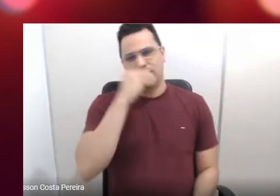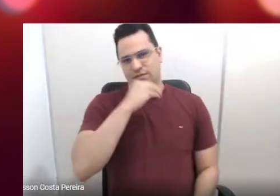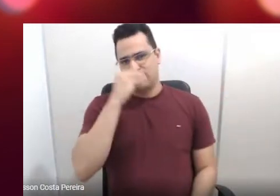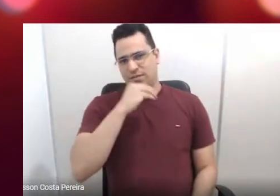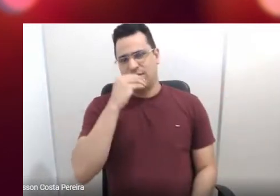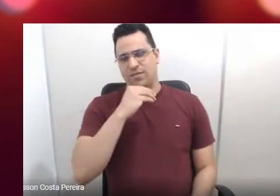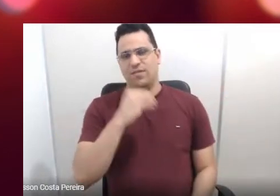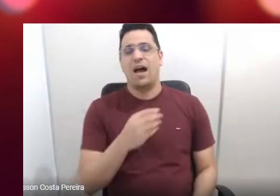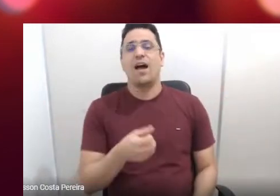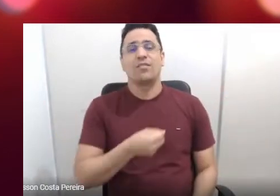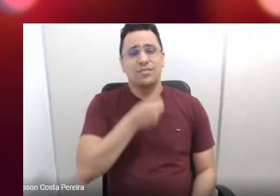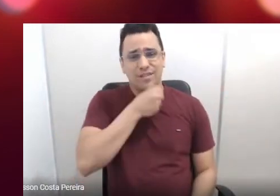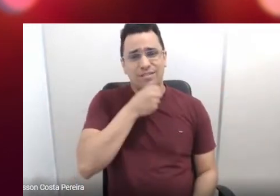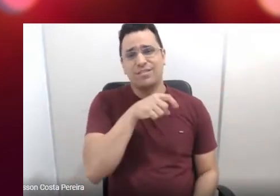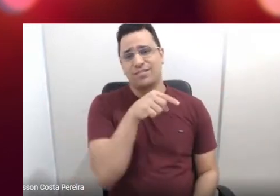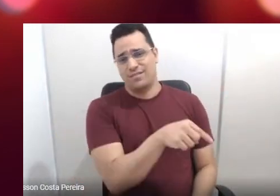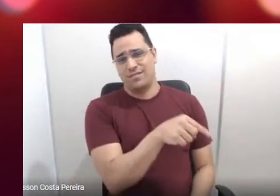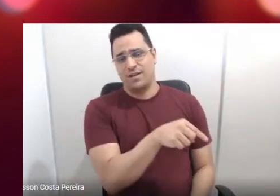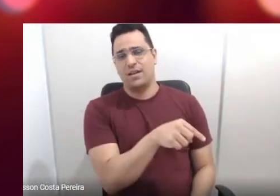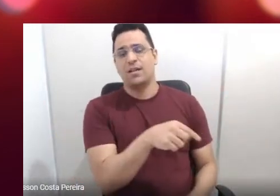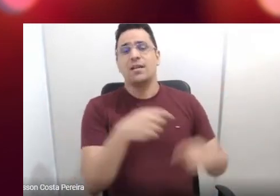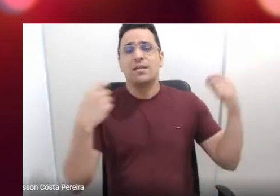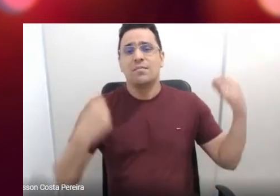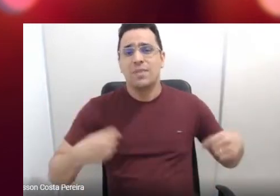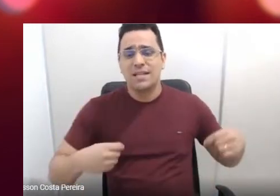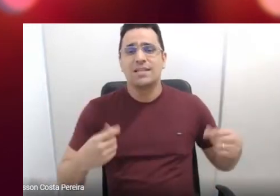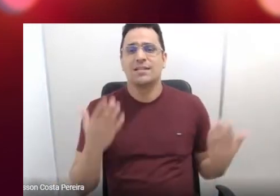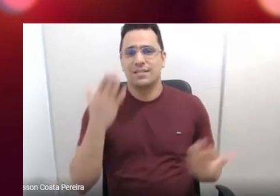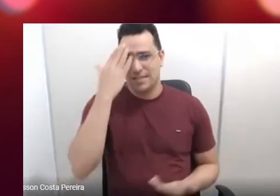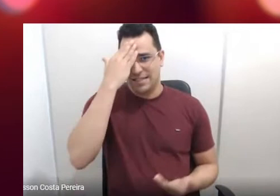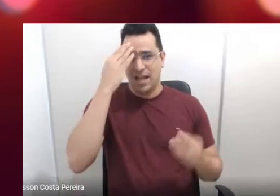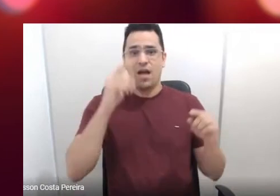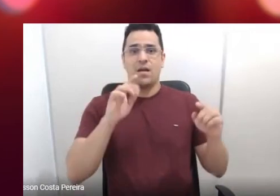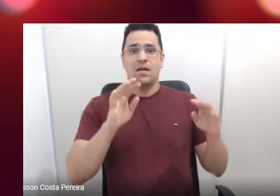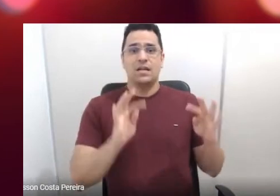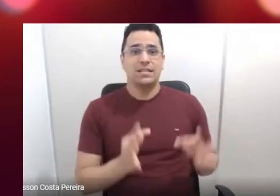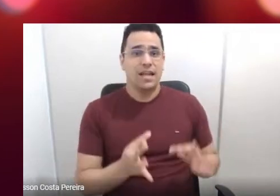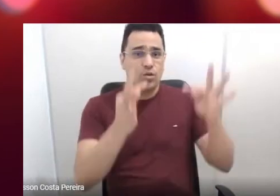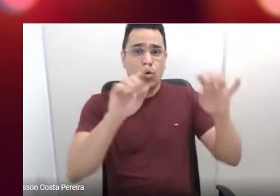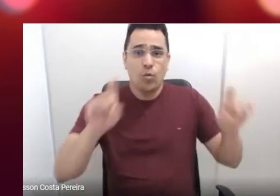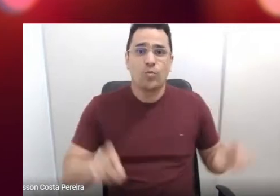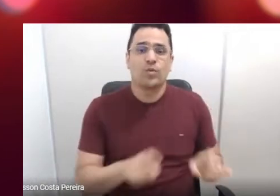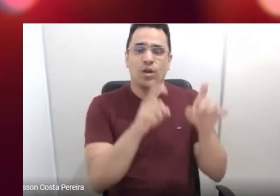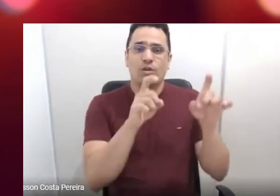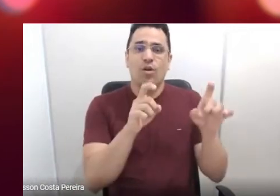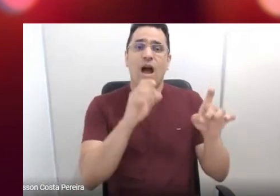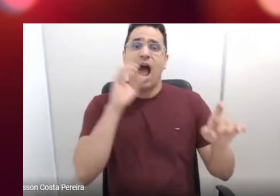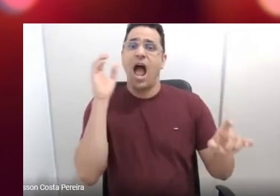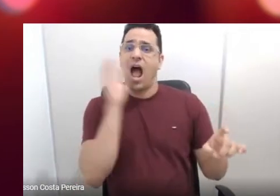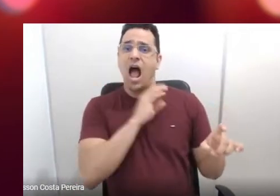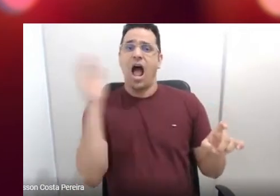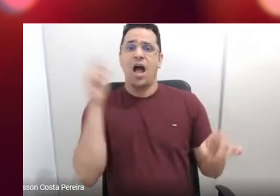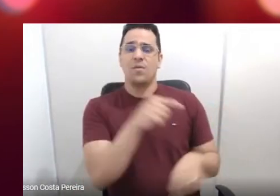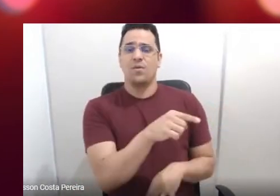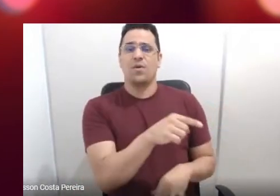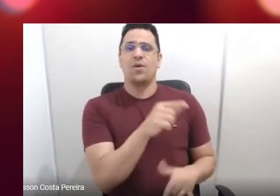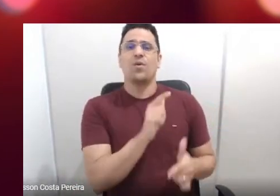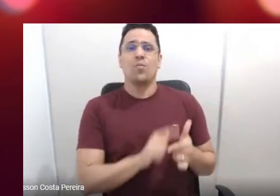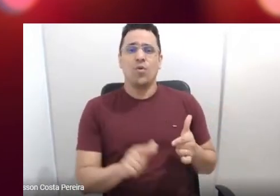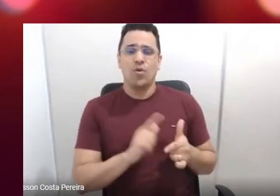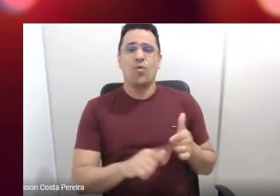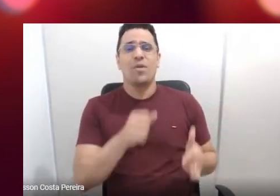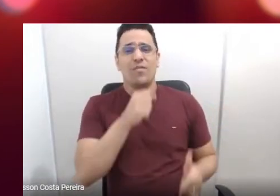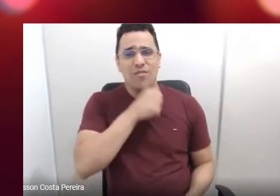obsoletos para a atual realidade digital, né? Que a gente sabe que os equipamentos de informática eles se tornam obsoletos